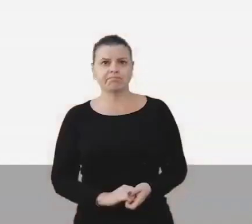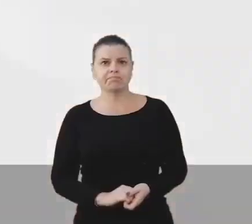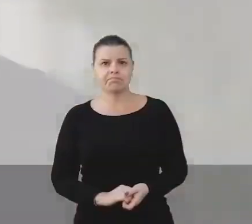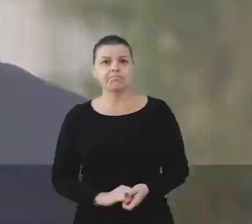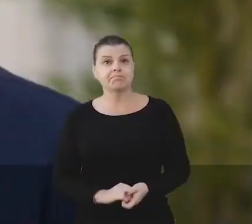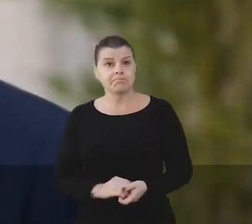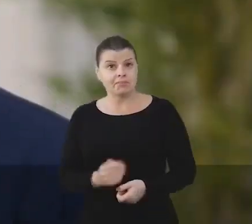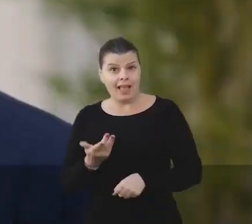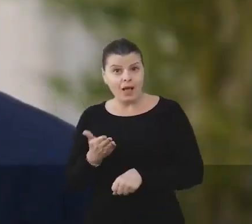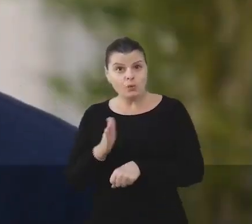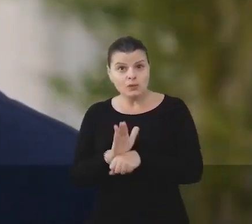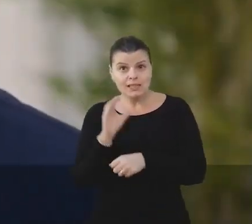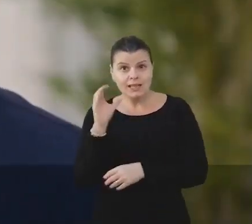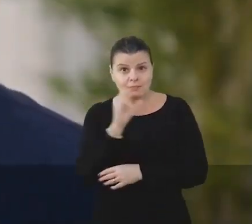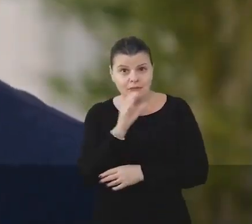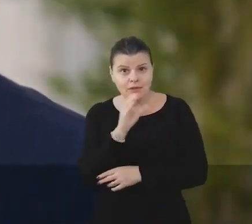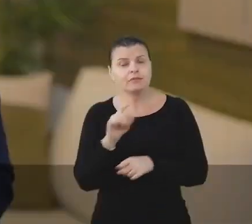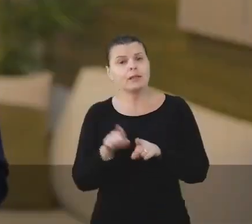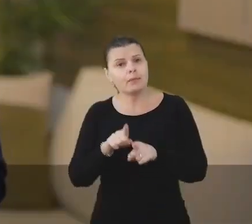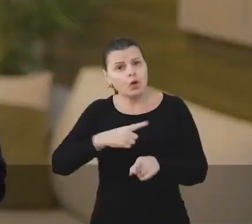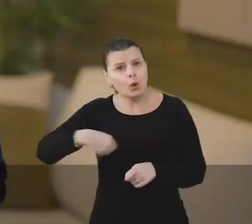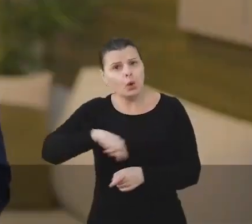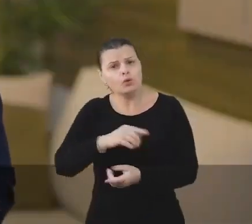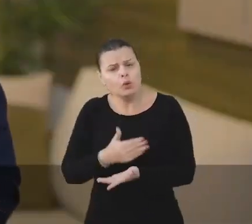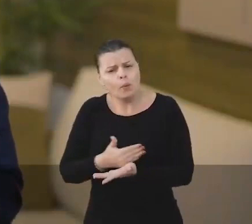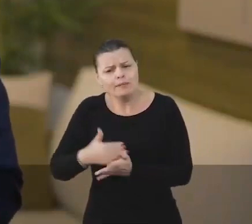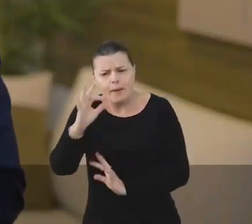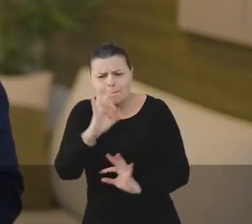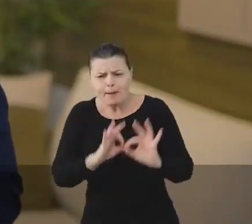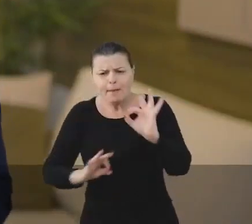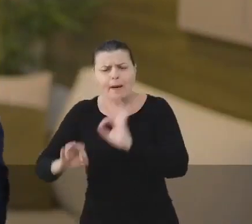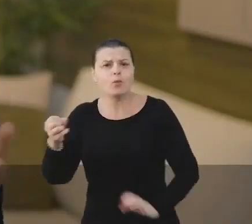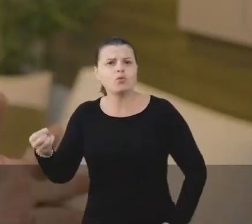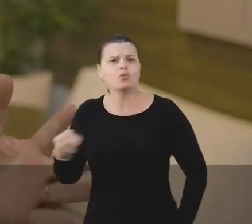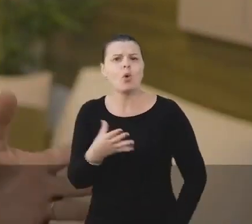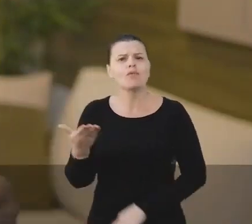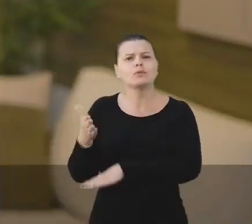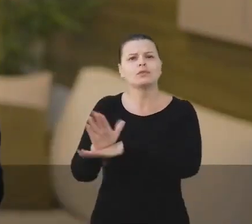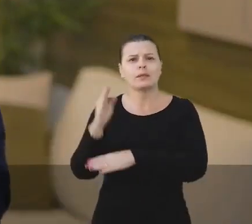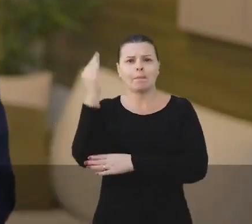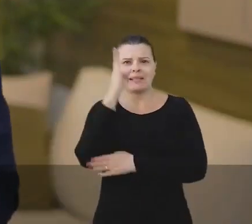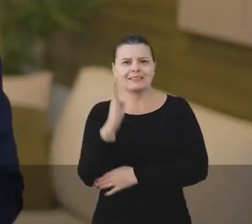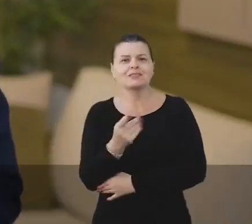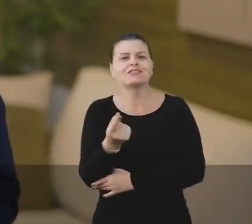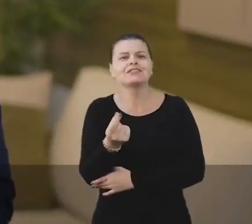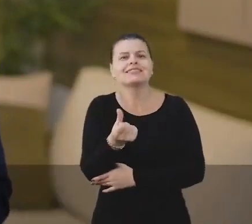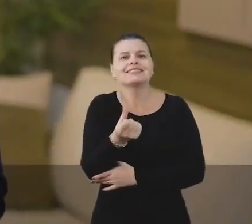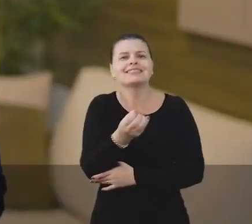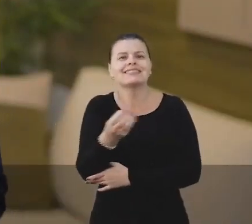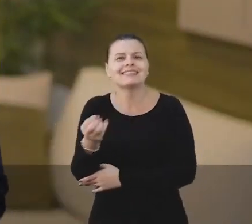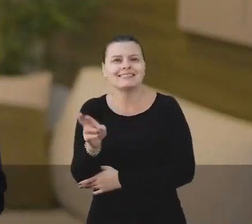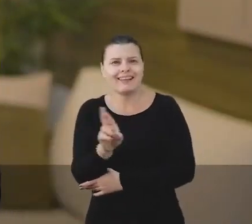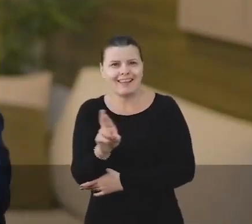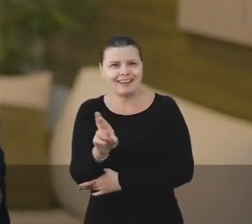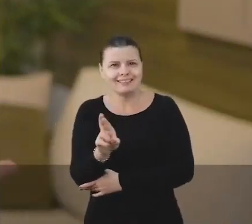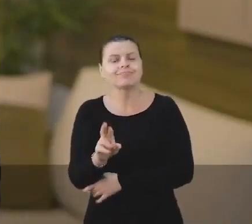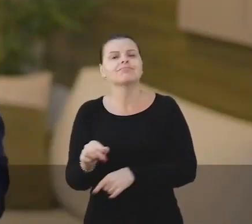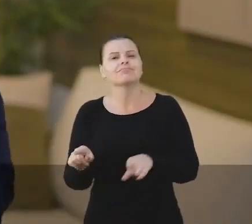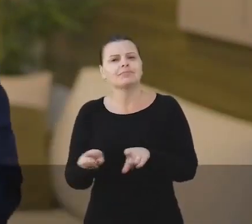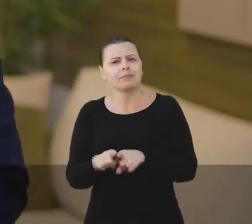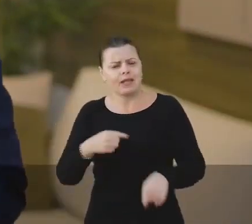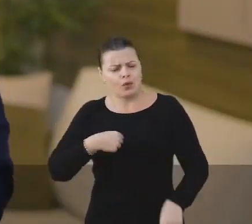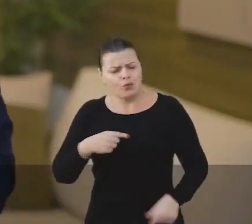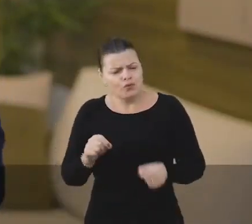crianças. Além do auxílio emergencial, demos início à estruturação do novo Auxílio Brasil de R$600.